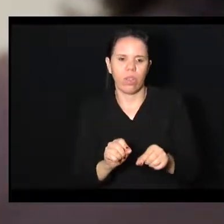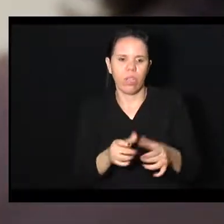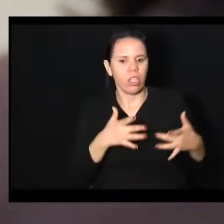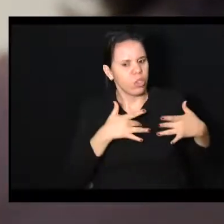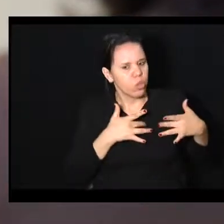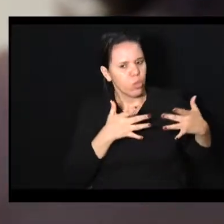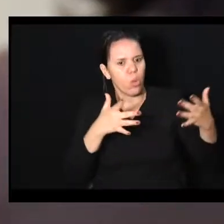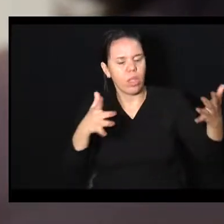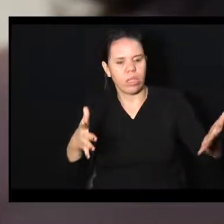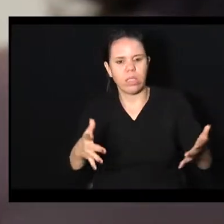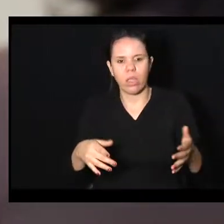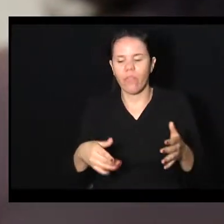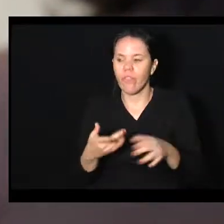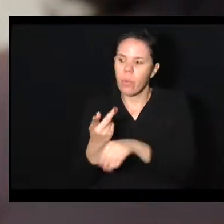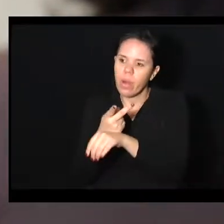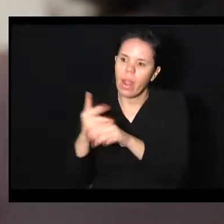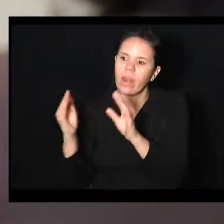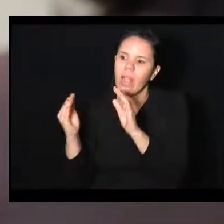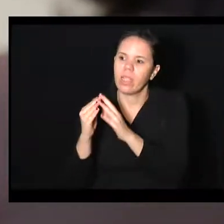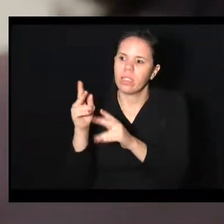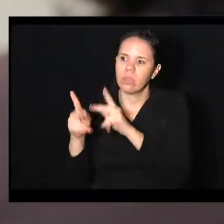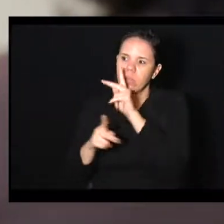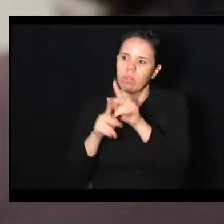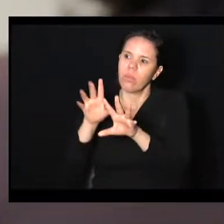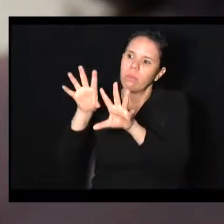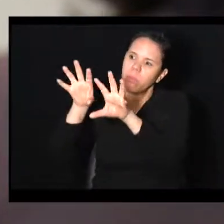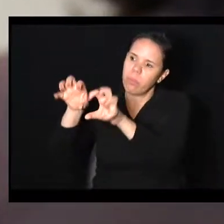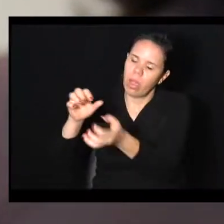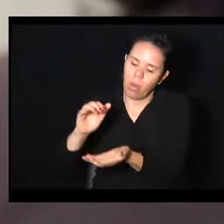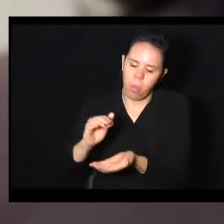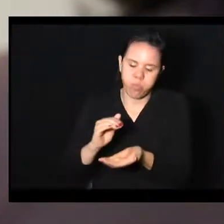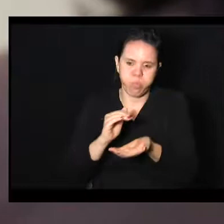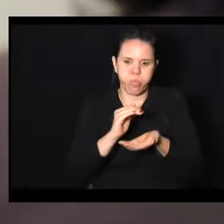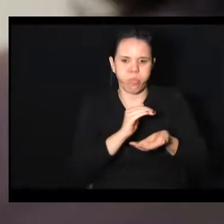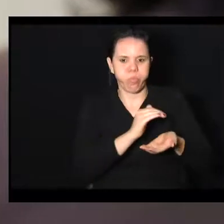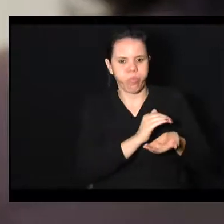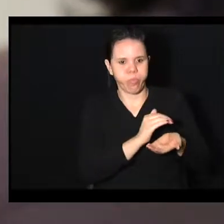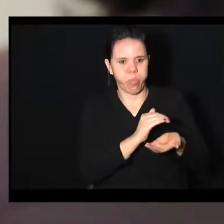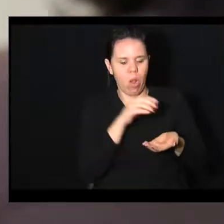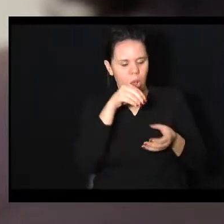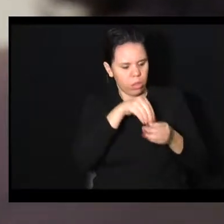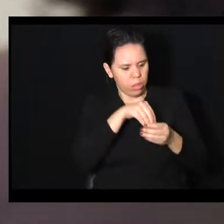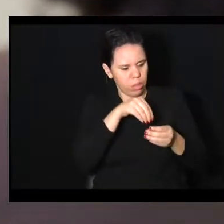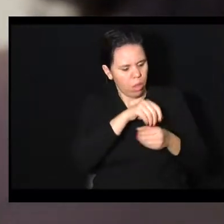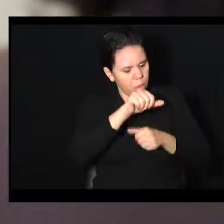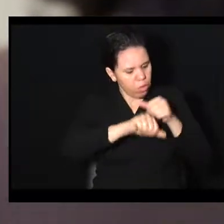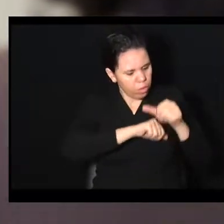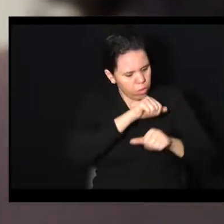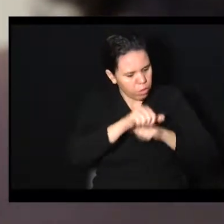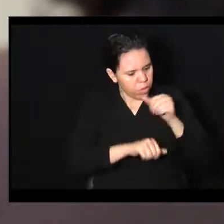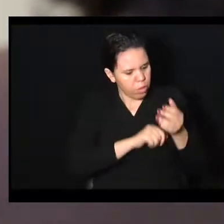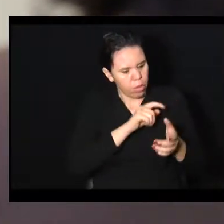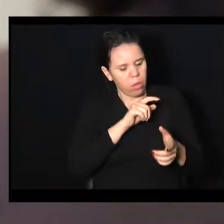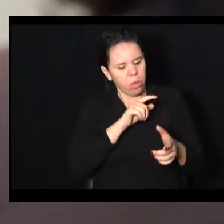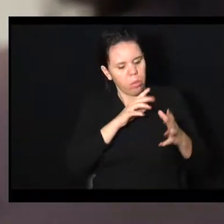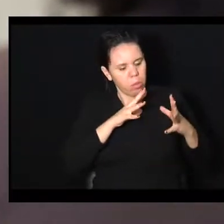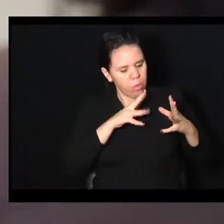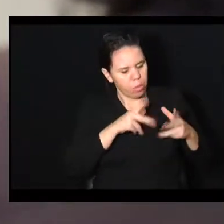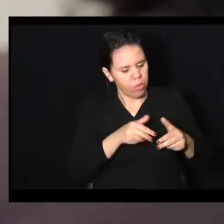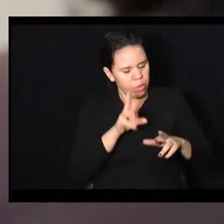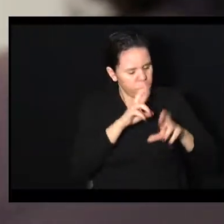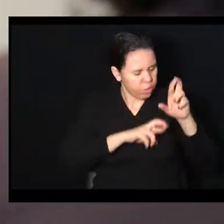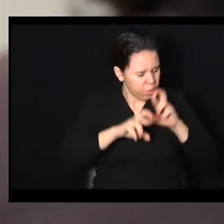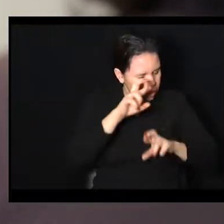na residência. Esse leite ele passa por um processo de pasteurização aqui dentro. Após ele passa por um processo de análise